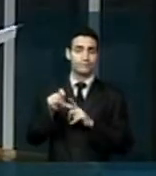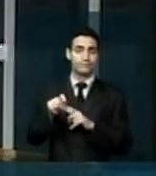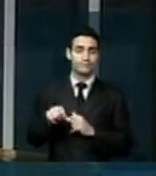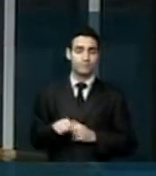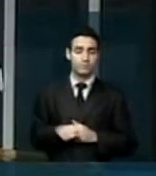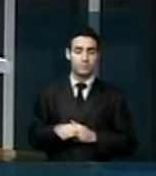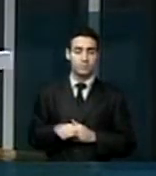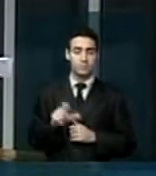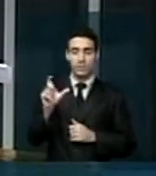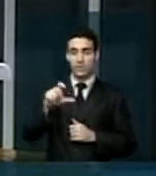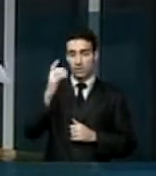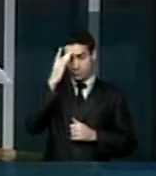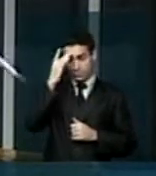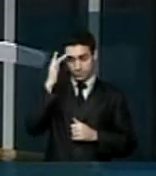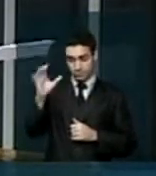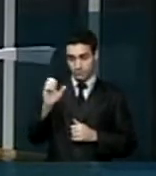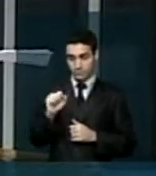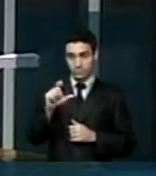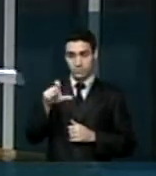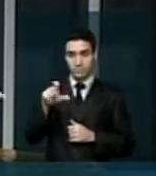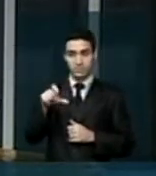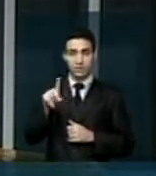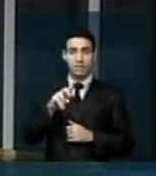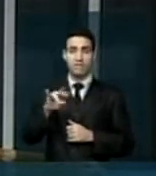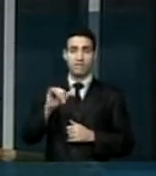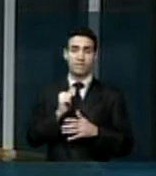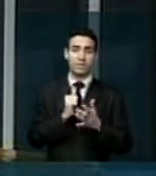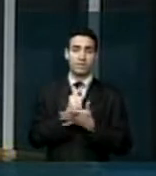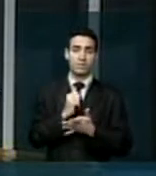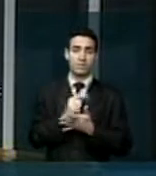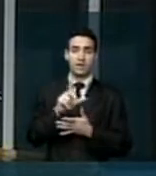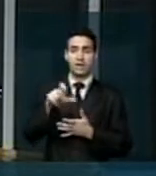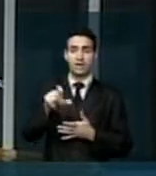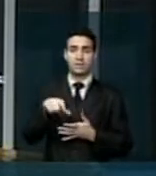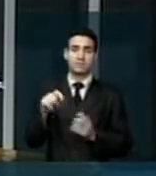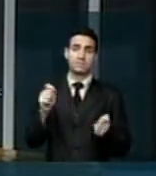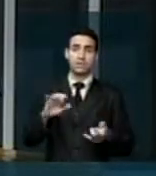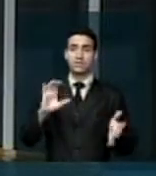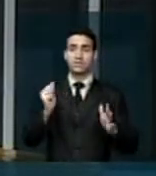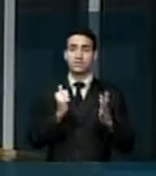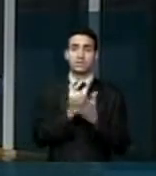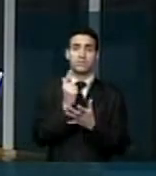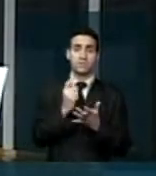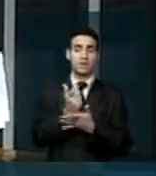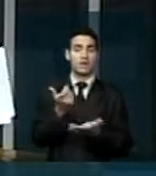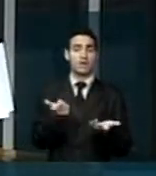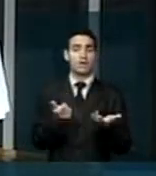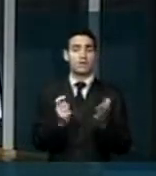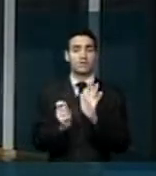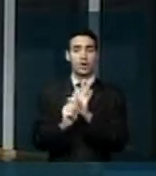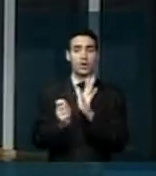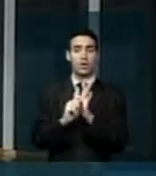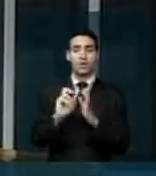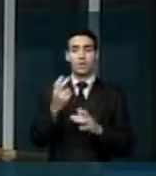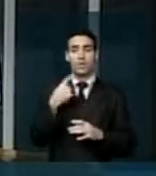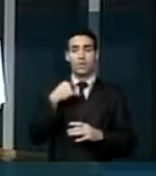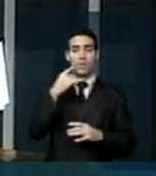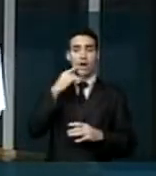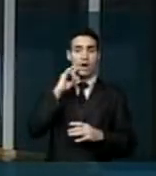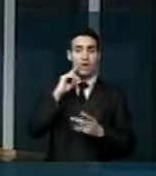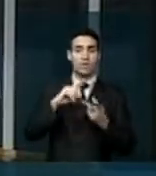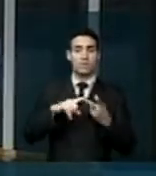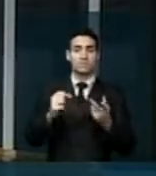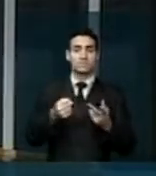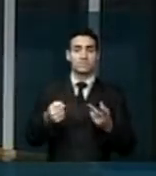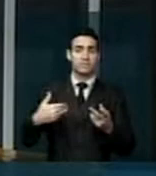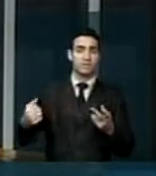que a pessoa que recebe necessariamente não vai comprar o leite. Ela pode comprar drogas, ela pode comprar álcool,